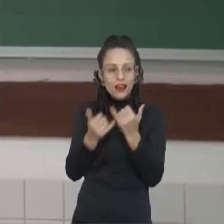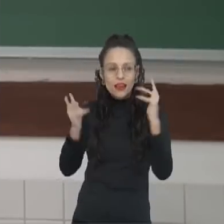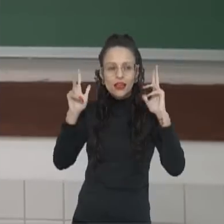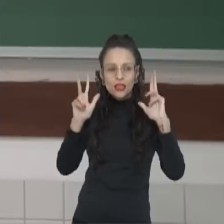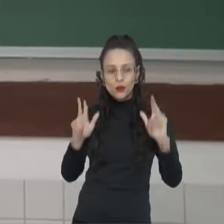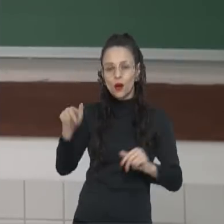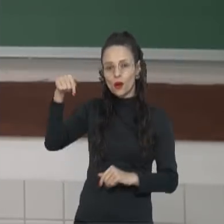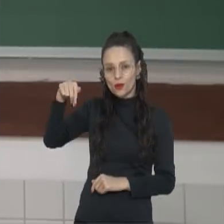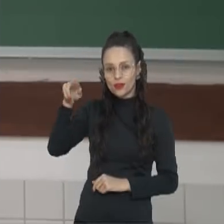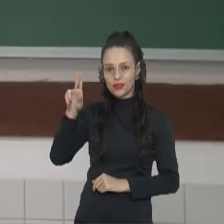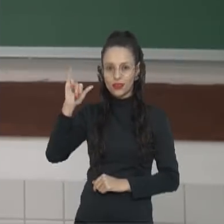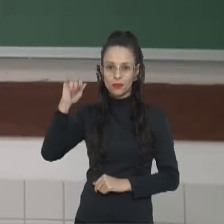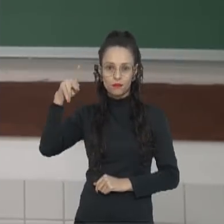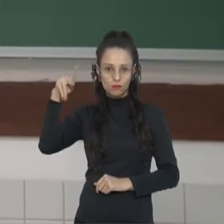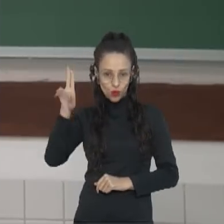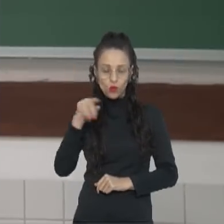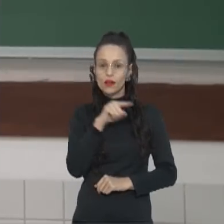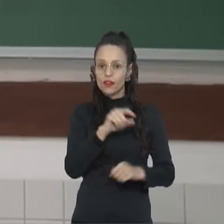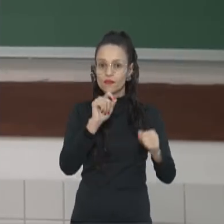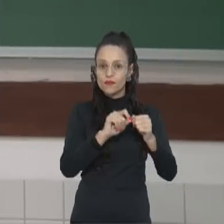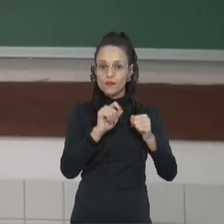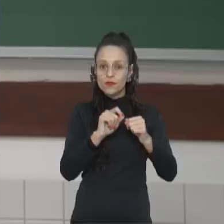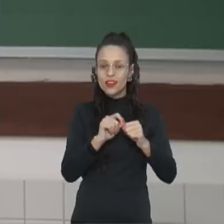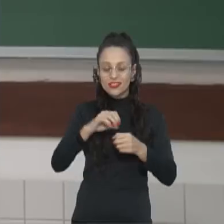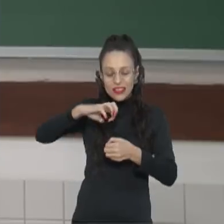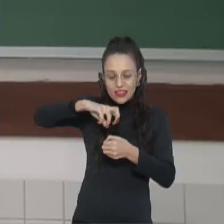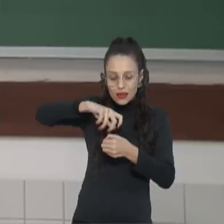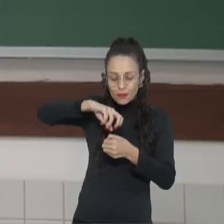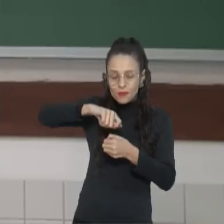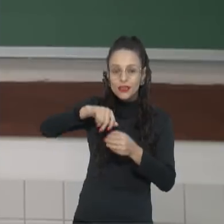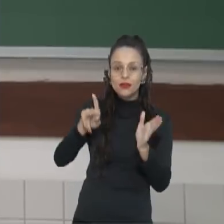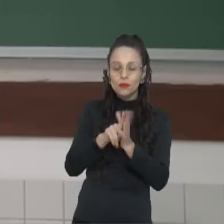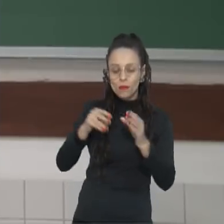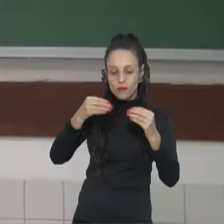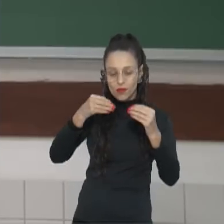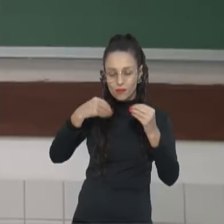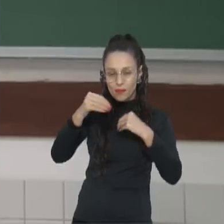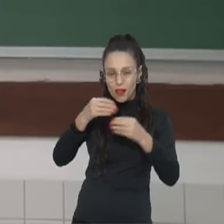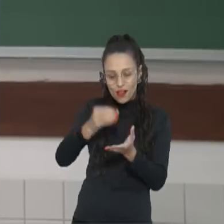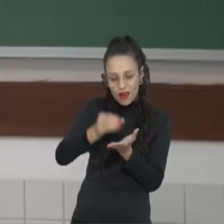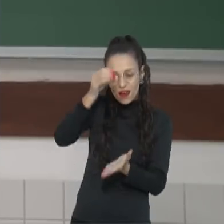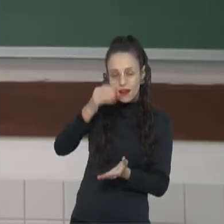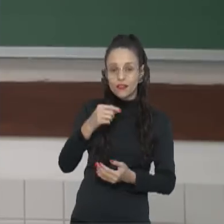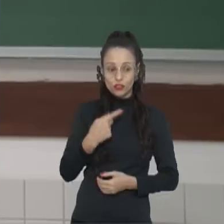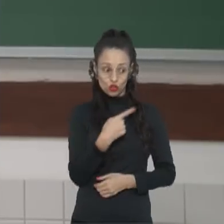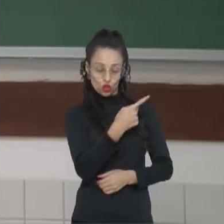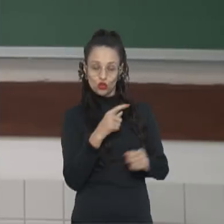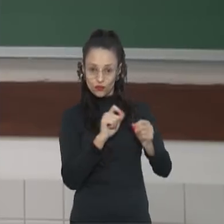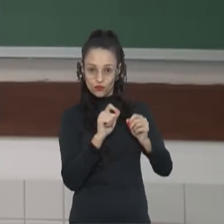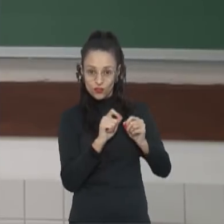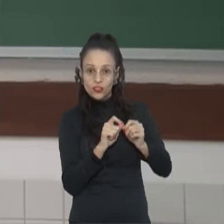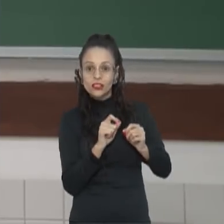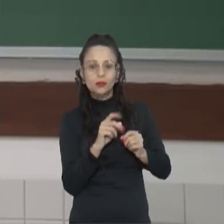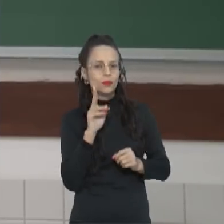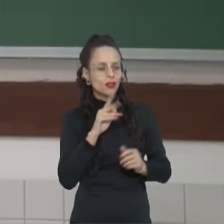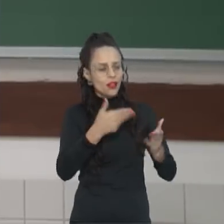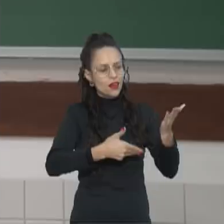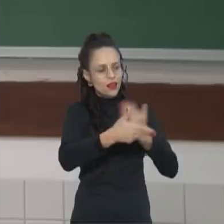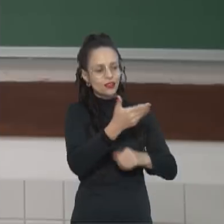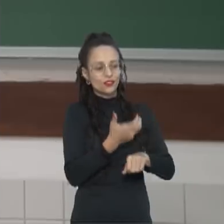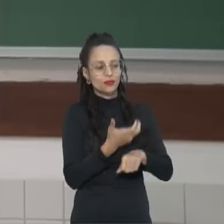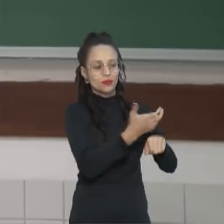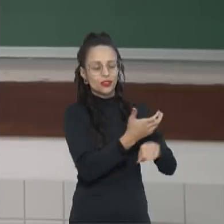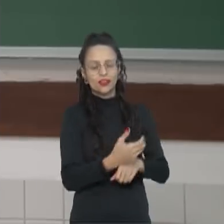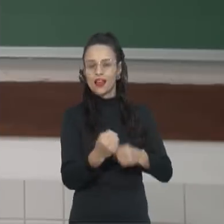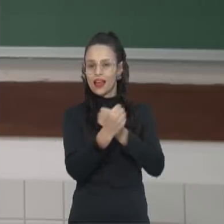com sistemas de tampinhas de garrafa de refrigerante. Foi uma experiência que fizemos juntos, inclusive, uma interdisciplinaridade. Poxa,